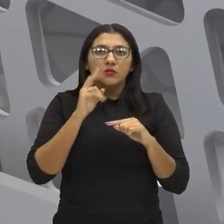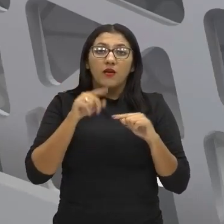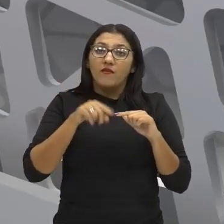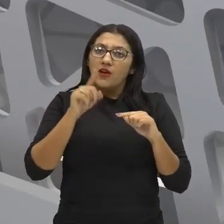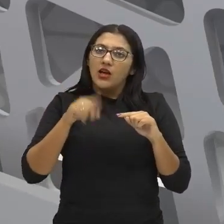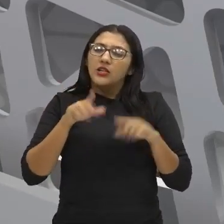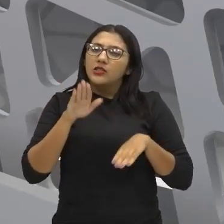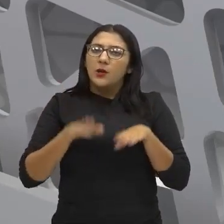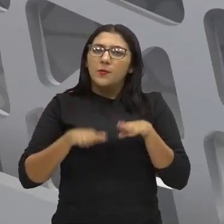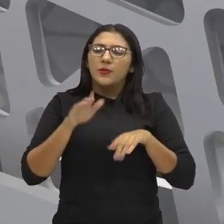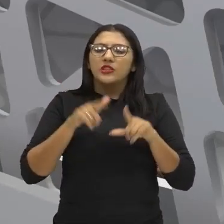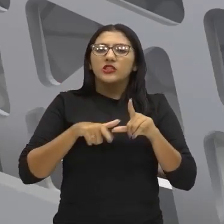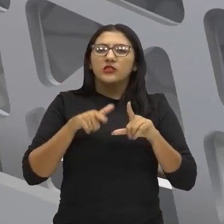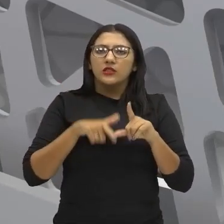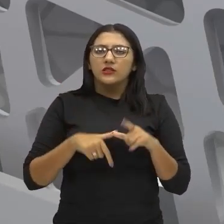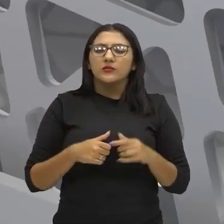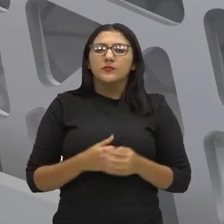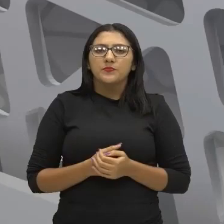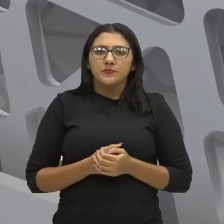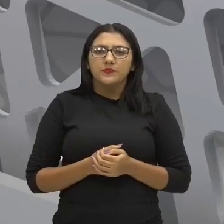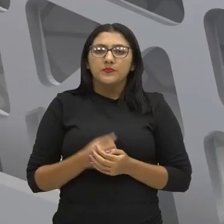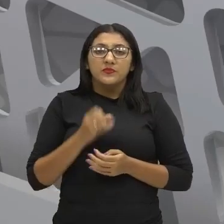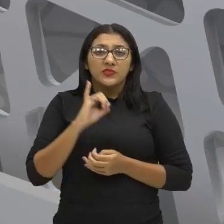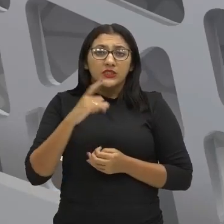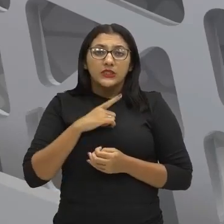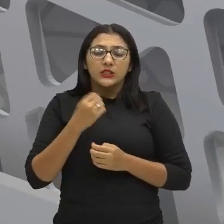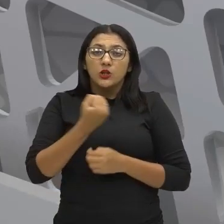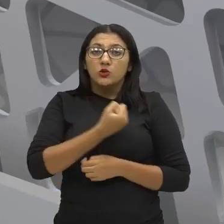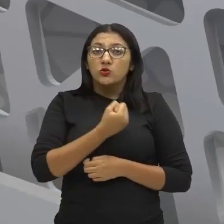variáveis, certo? Quando você tem um número